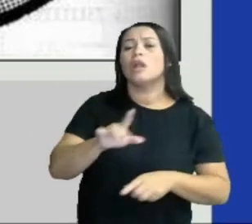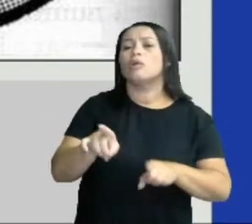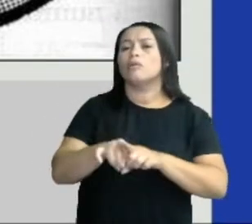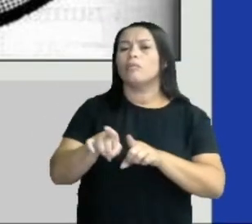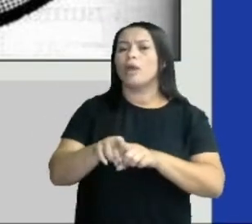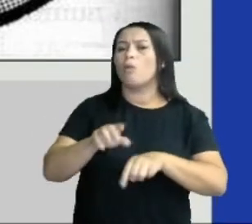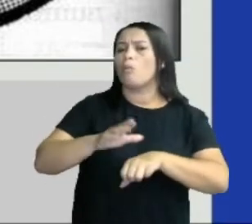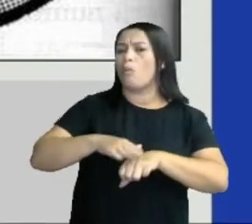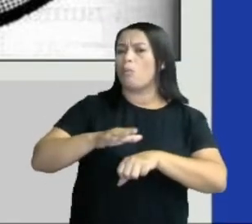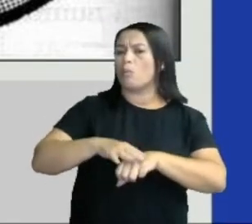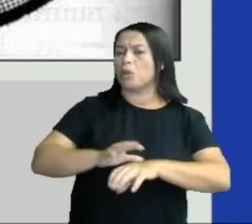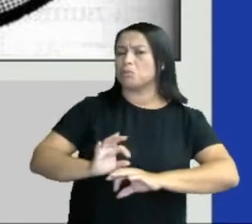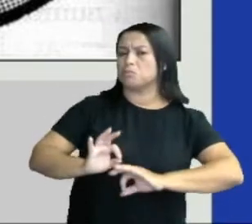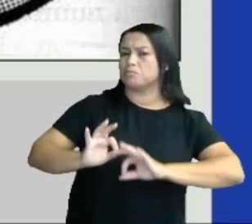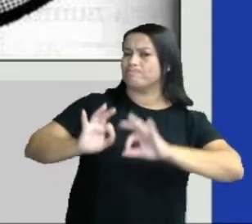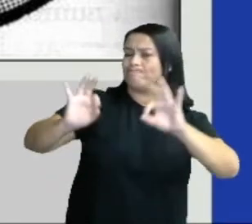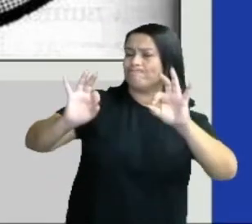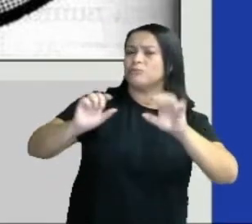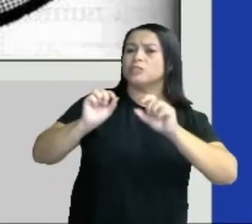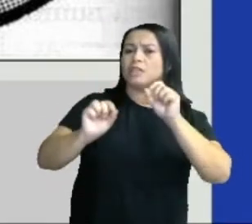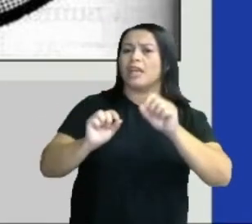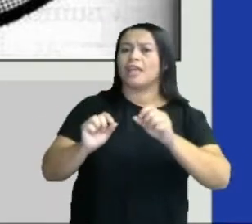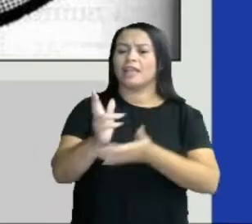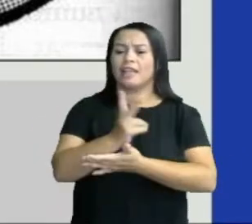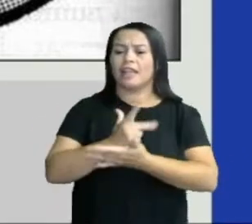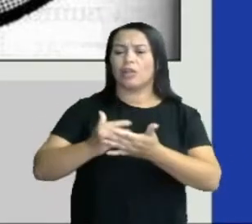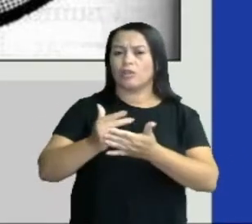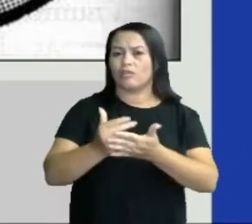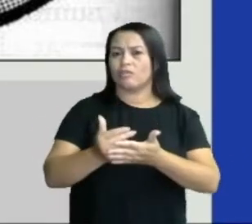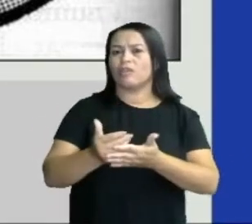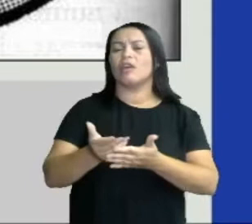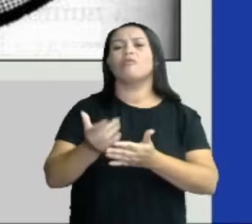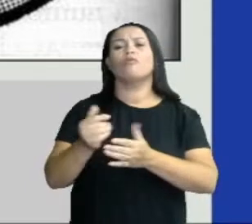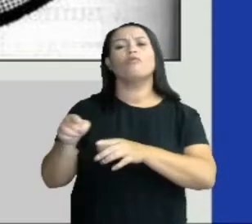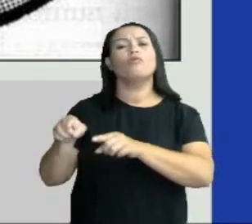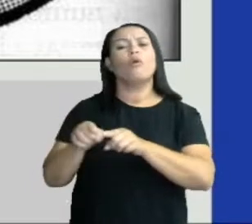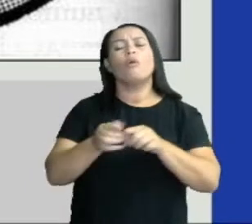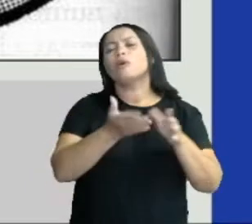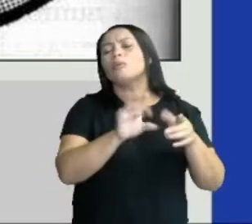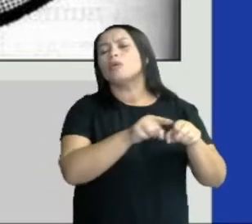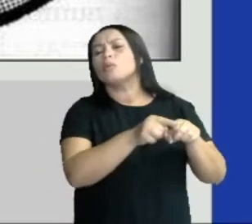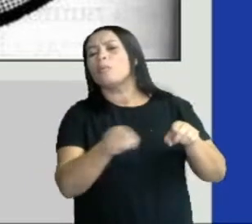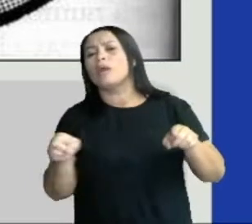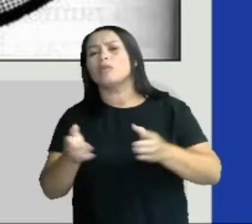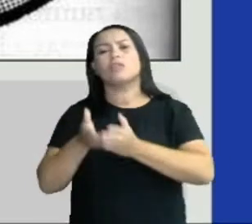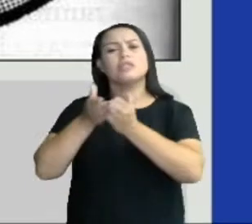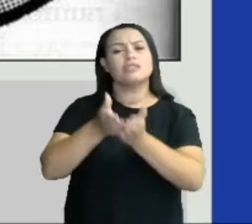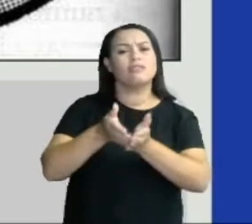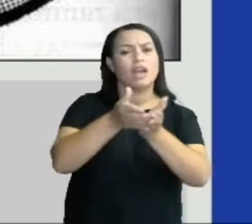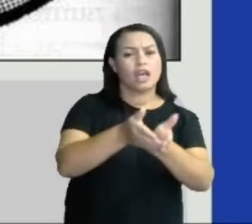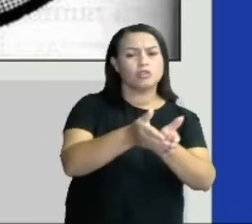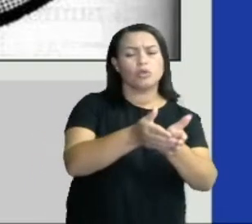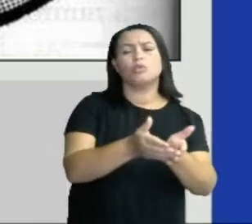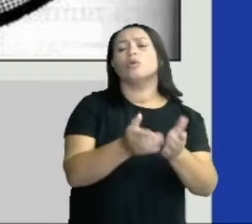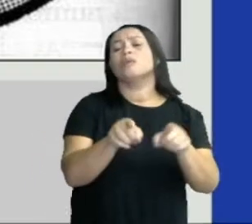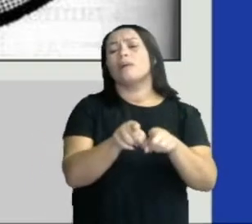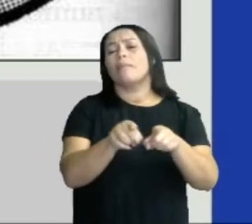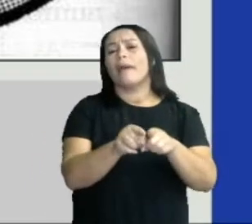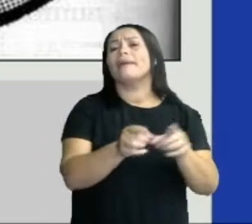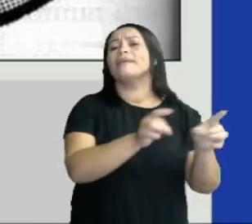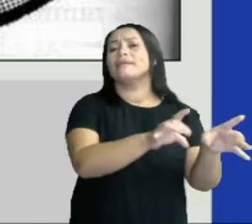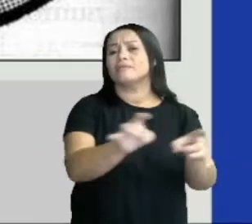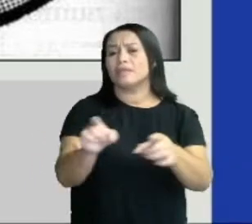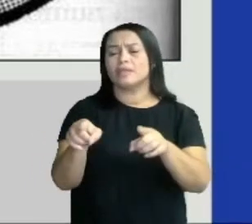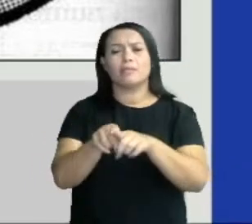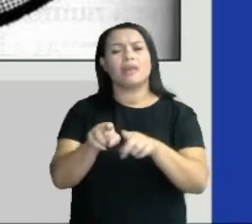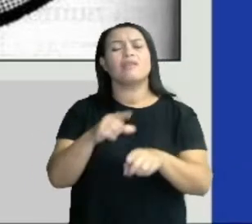da cartografia foi exatamente durante o período das grandes navegações ou expansão marítima comercial, que aí com certeza você